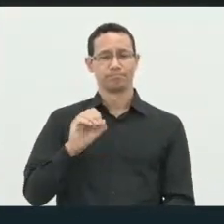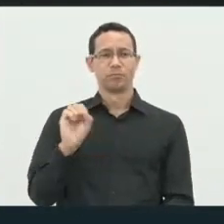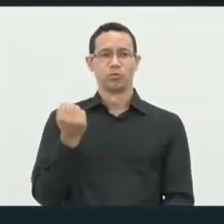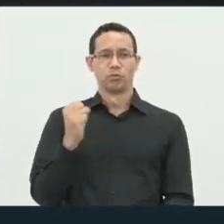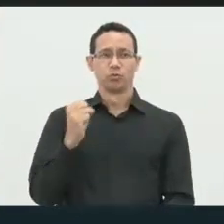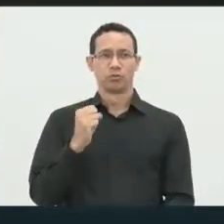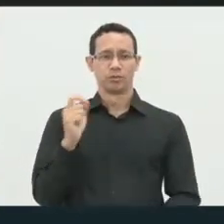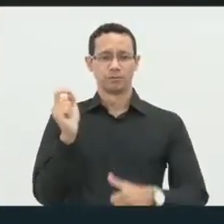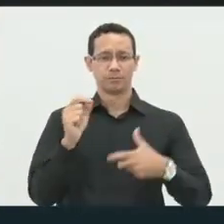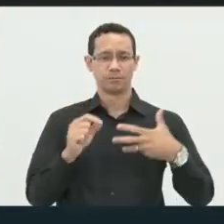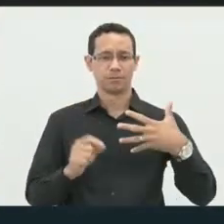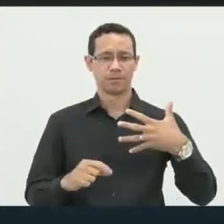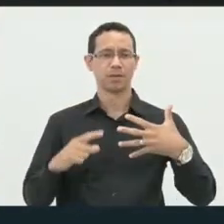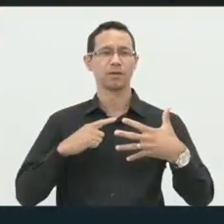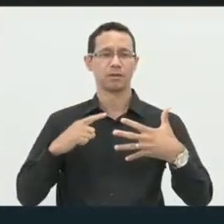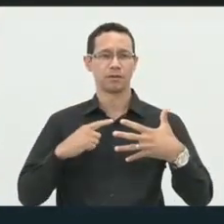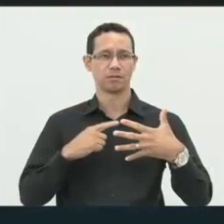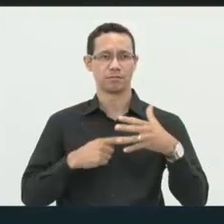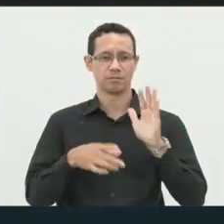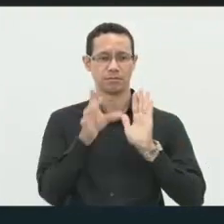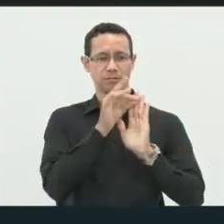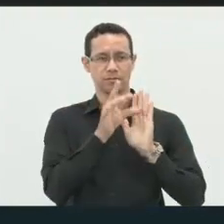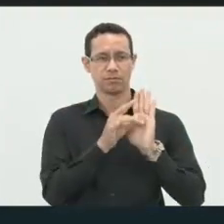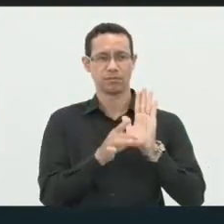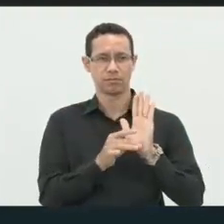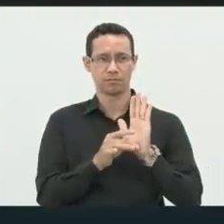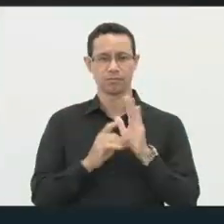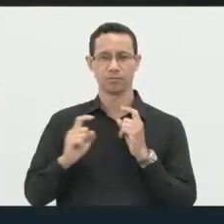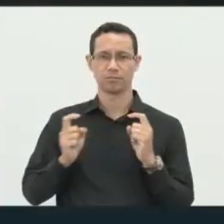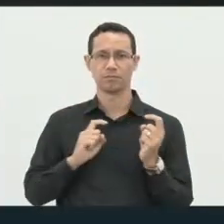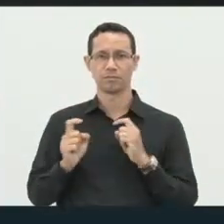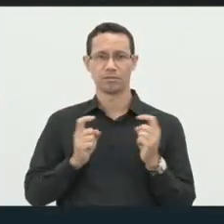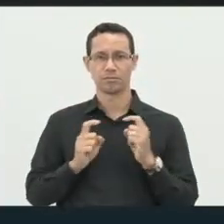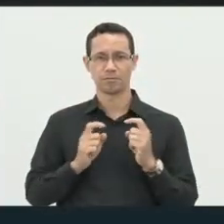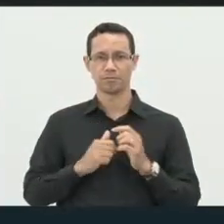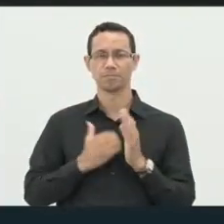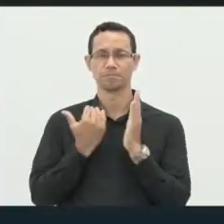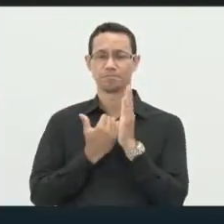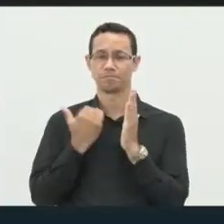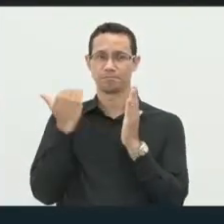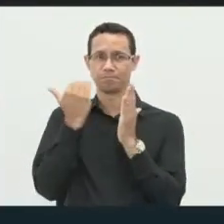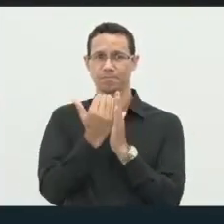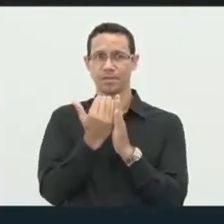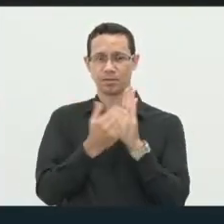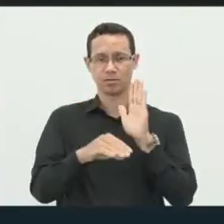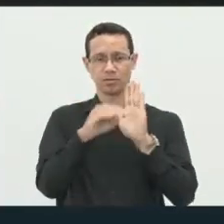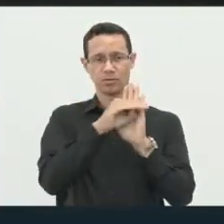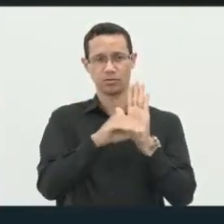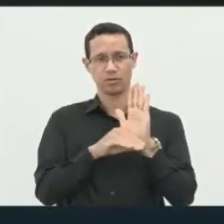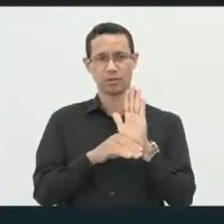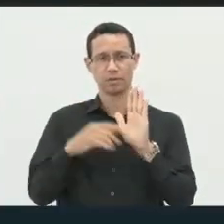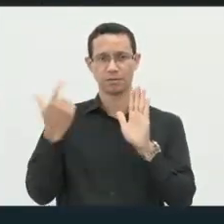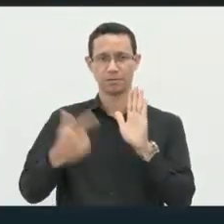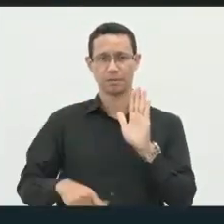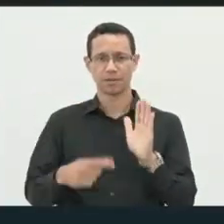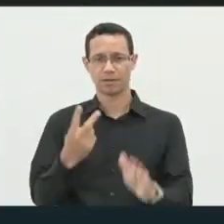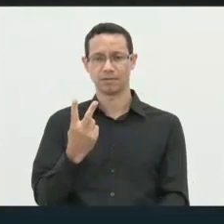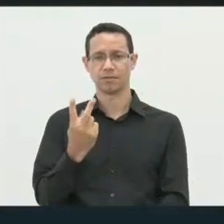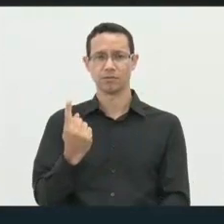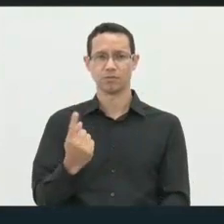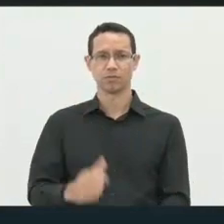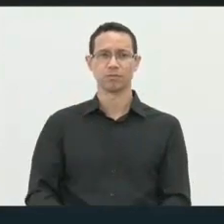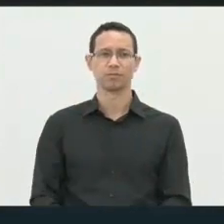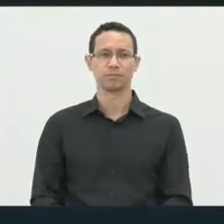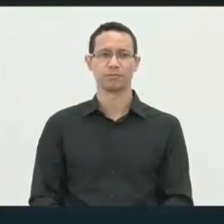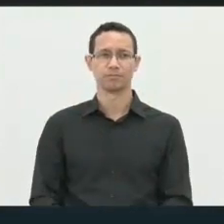itens é que estão aqui na pauta é da sessão além da Ordem do dia que tem mais 21 itens Ou